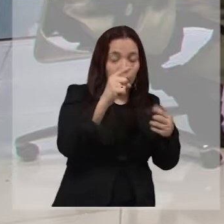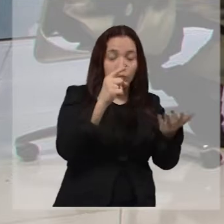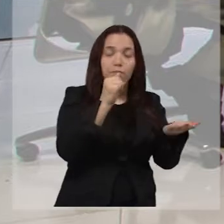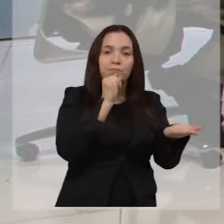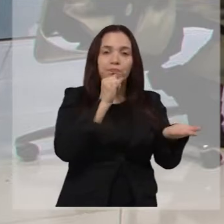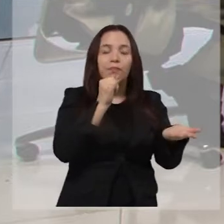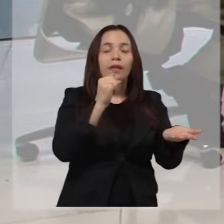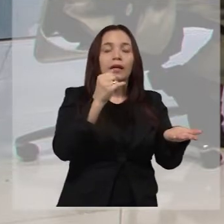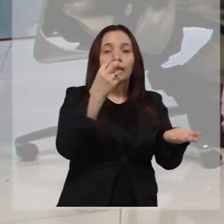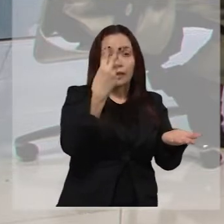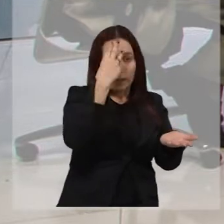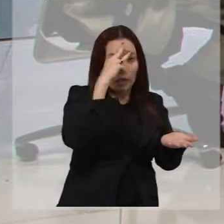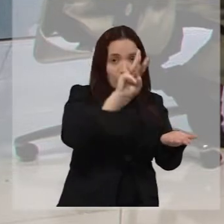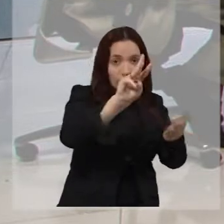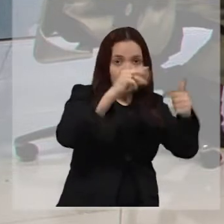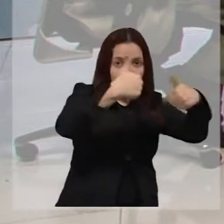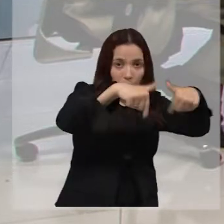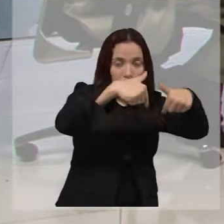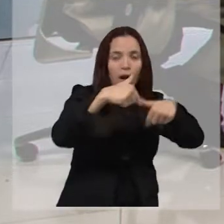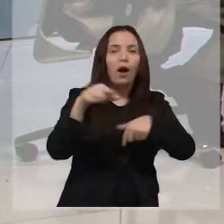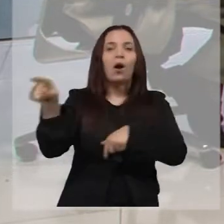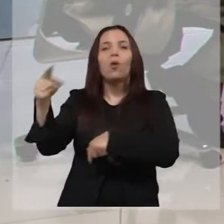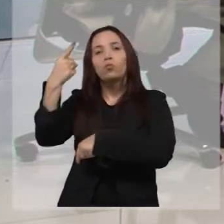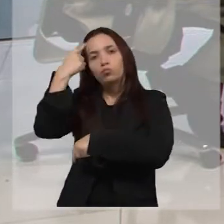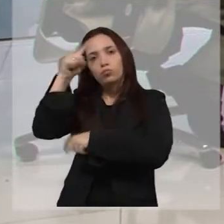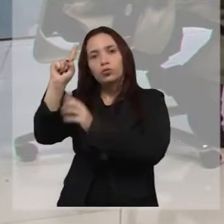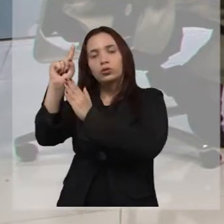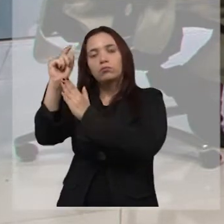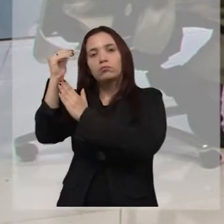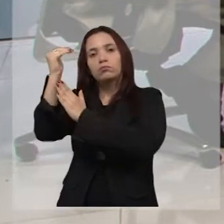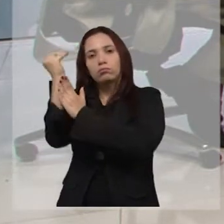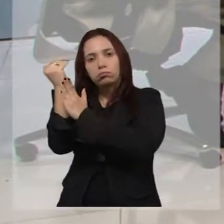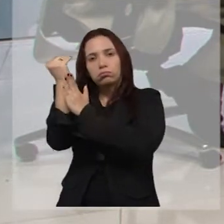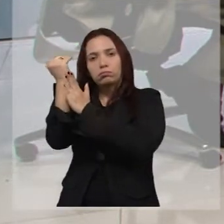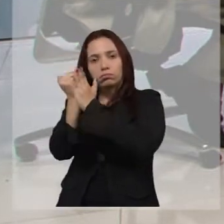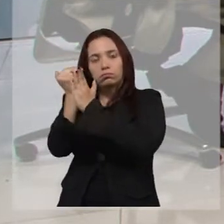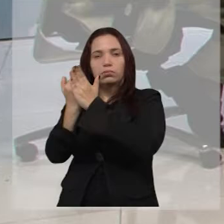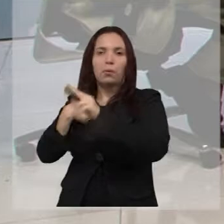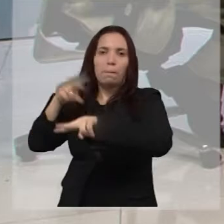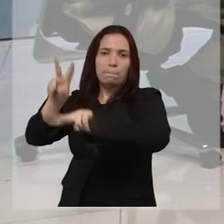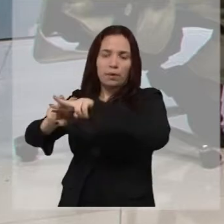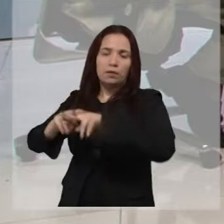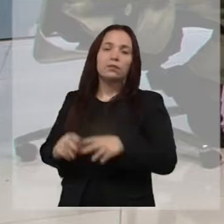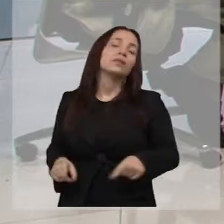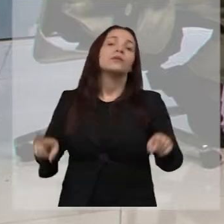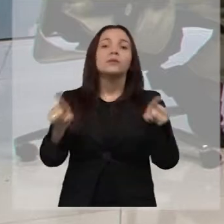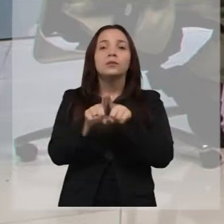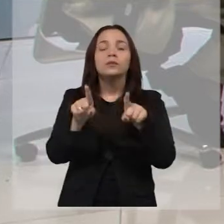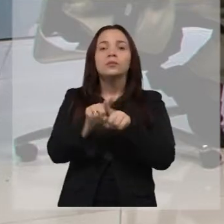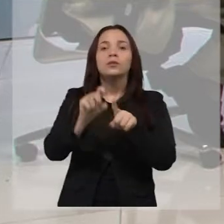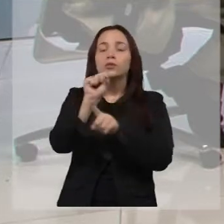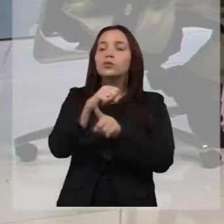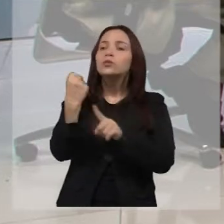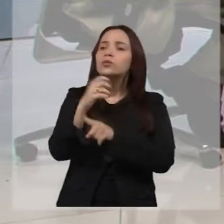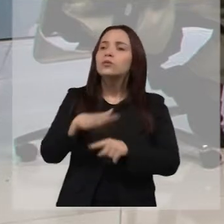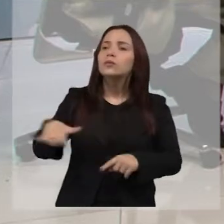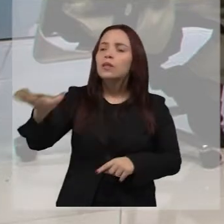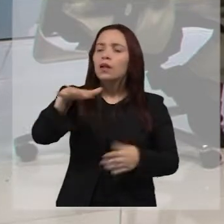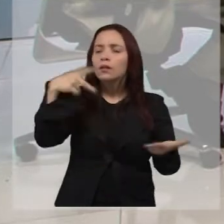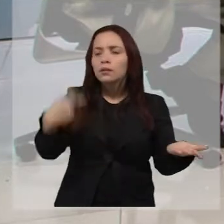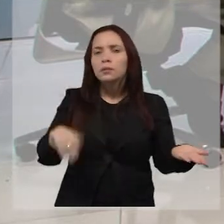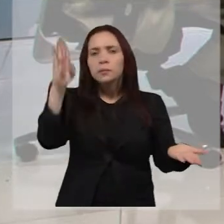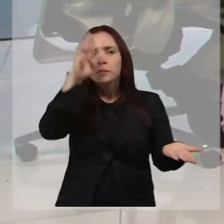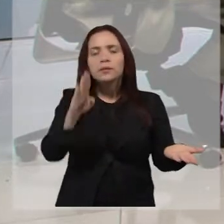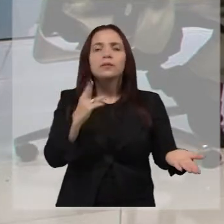cada 3 dias de trabalho, um dia remido. E há também um aspecto aí, que aí esse é diretamente para a sociedade brasileira,